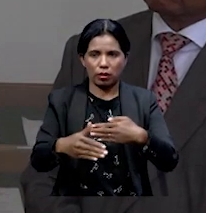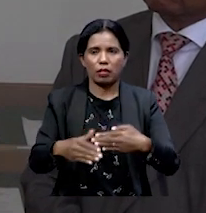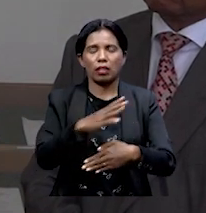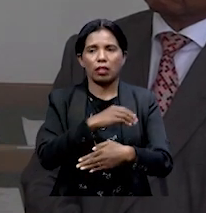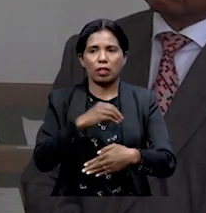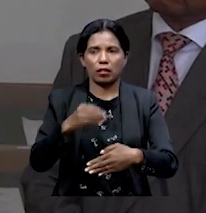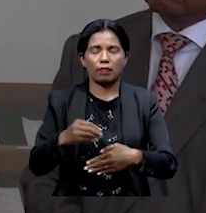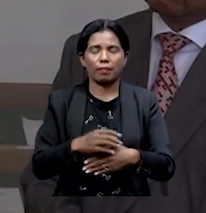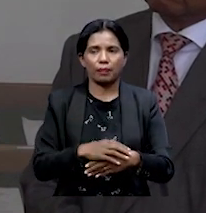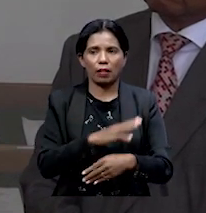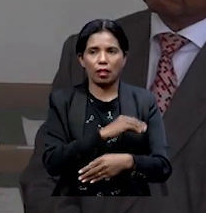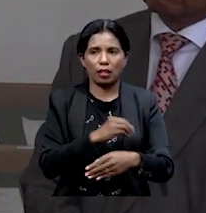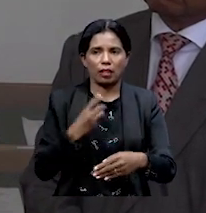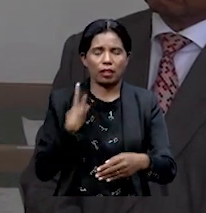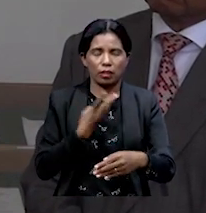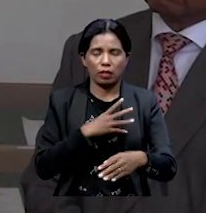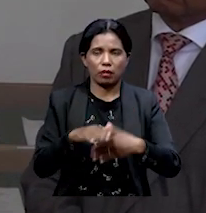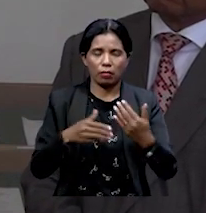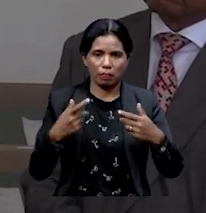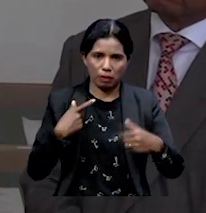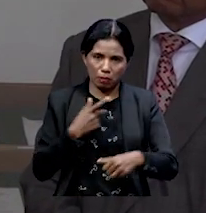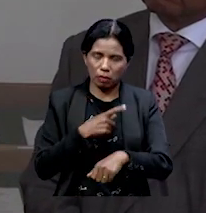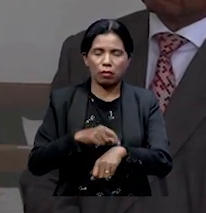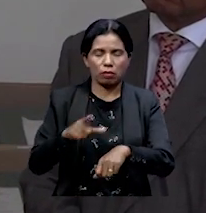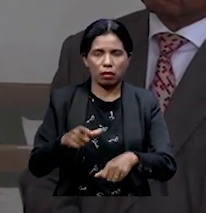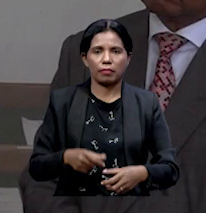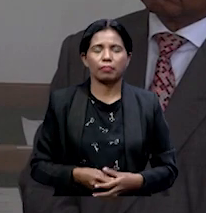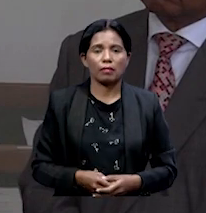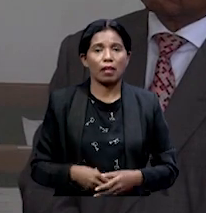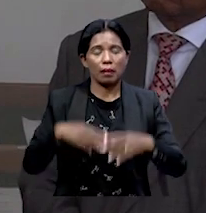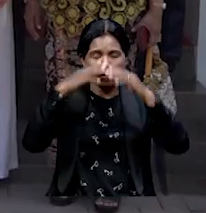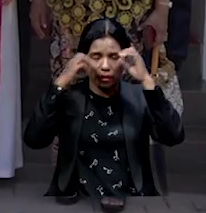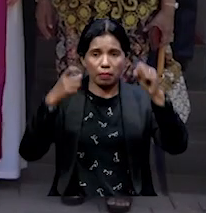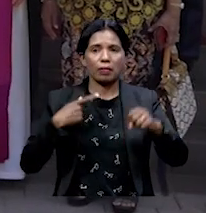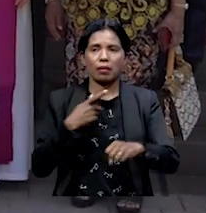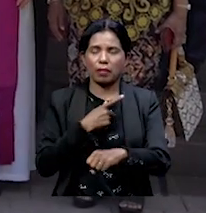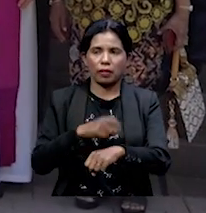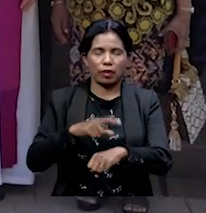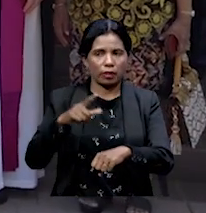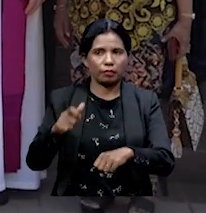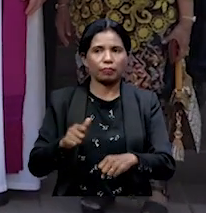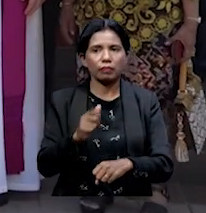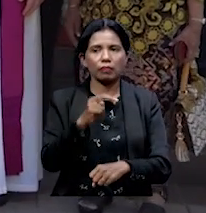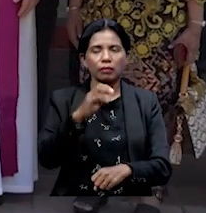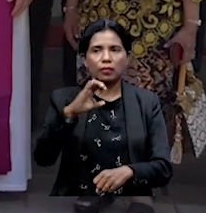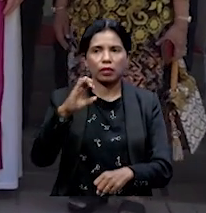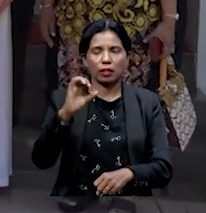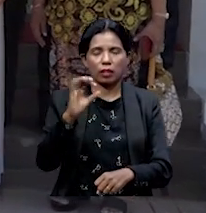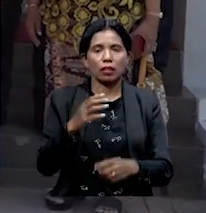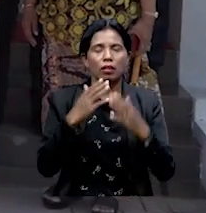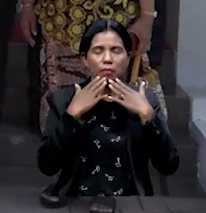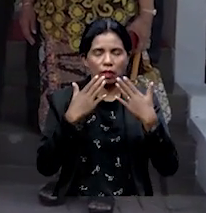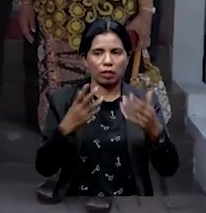frente e ao lado tem também o Parlamento. Presidente do Parlamento Nacional, Aniceto Guterres Lopes Ateten, agradece a visita